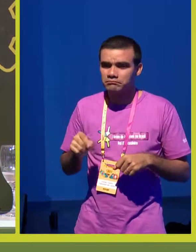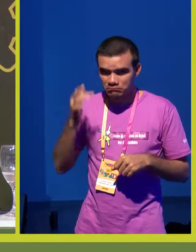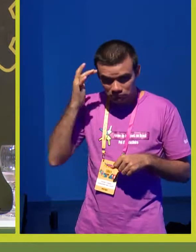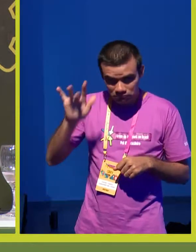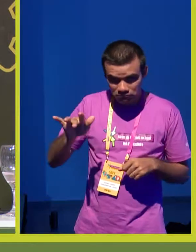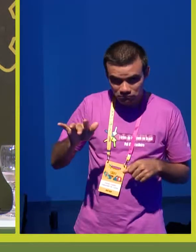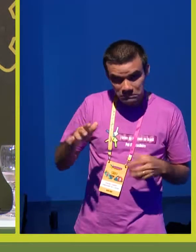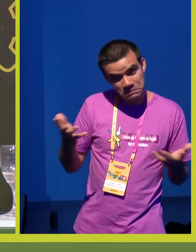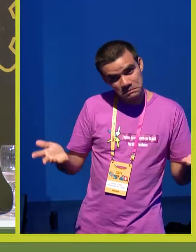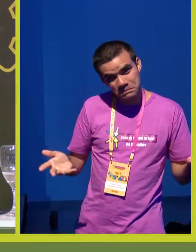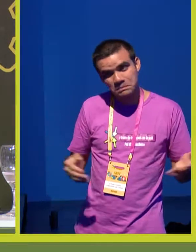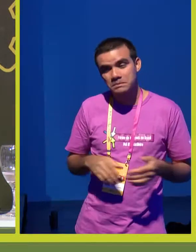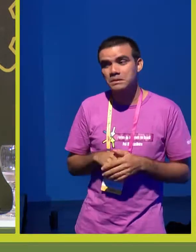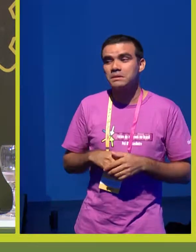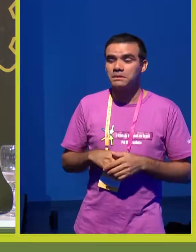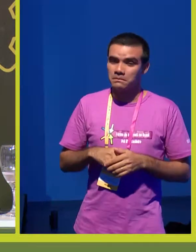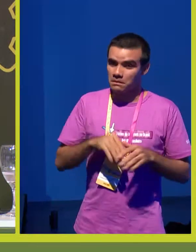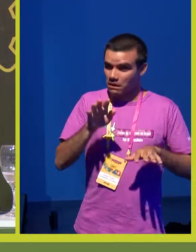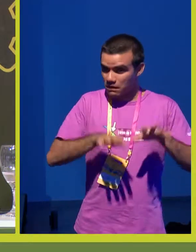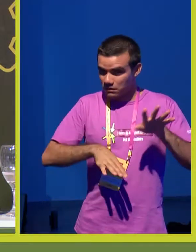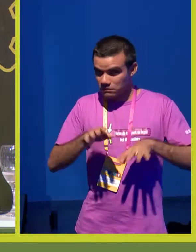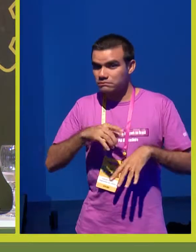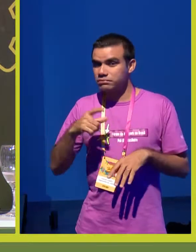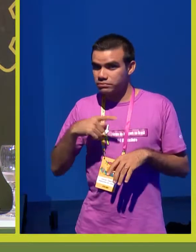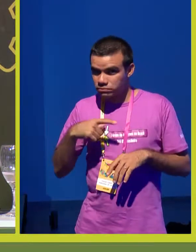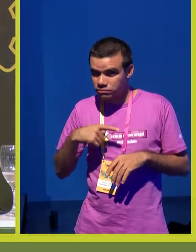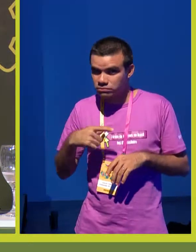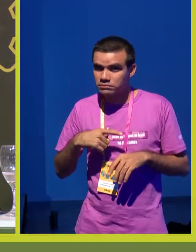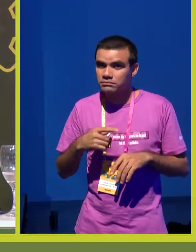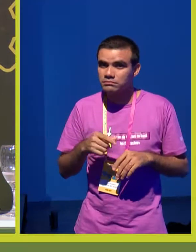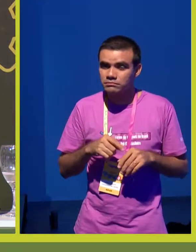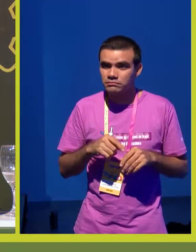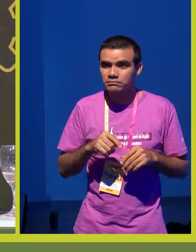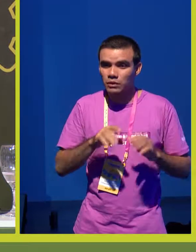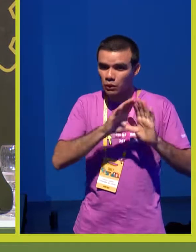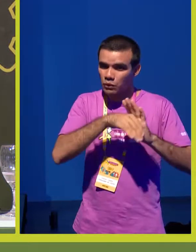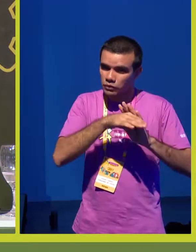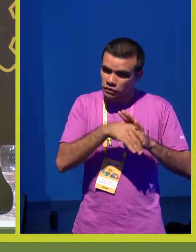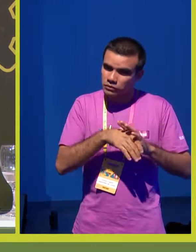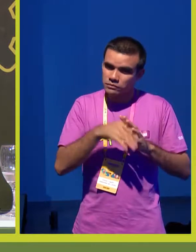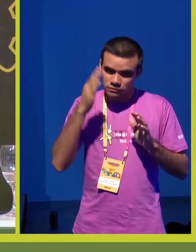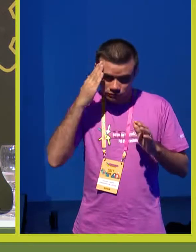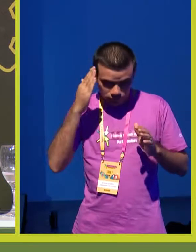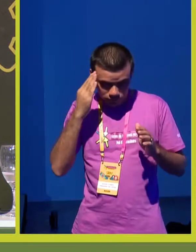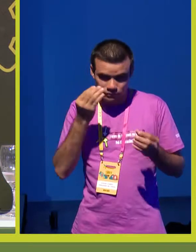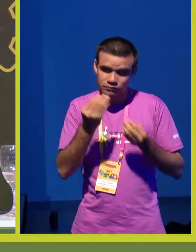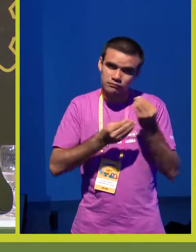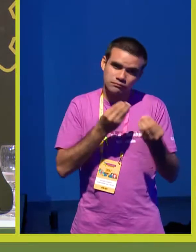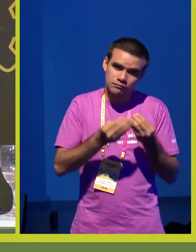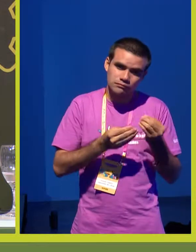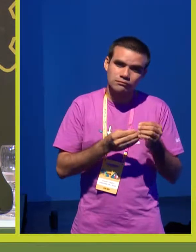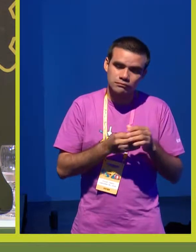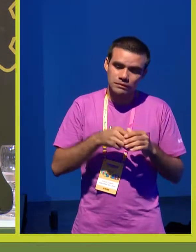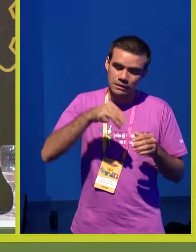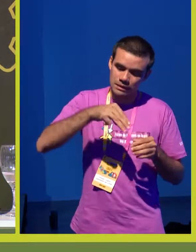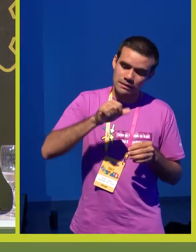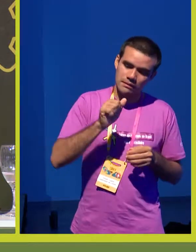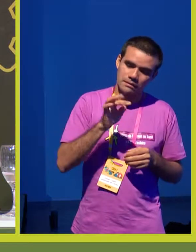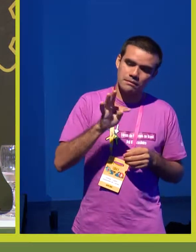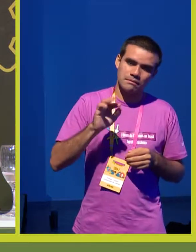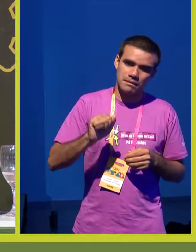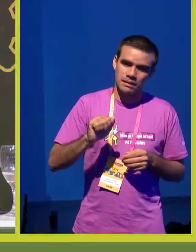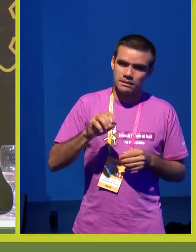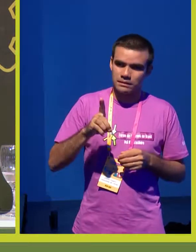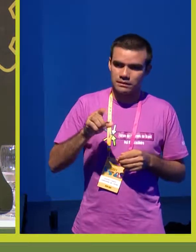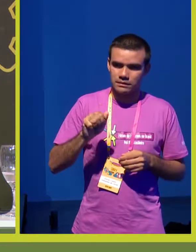vezes você tem muitas pistas do que se trata o conteúdo só a partir dos metadados, e como diria o Snowden, os metadados não mentem,